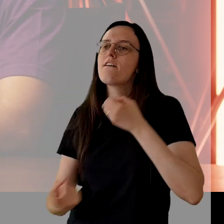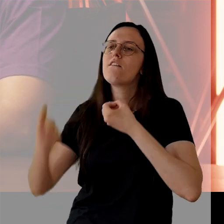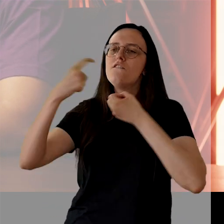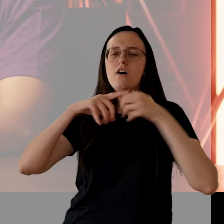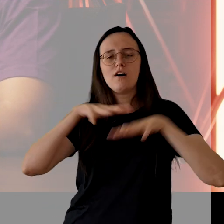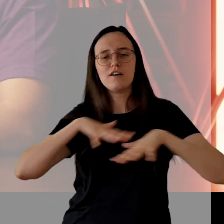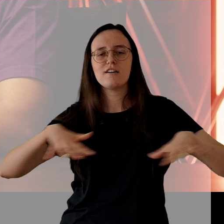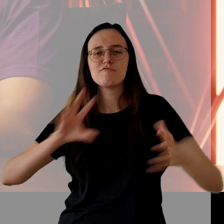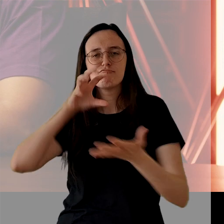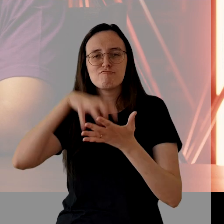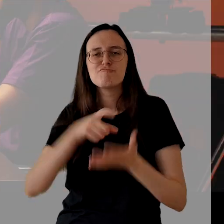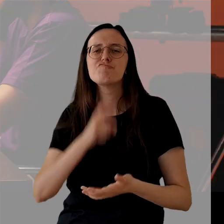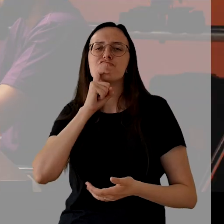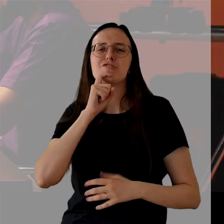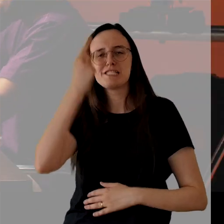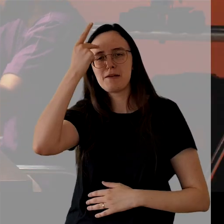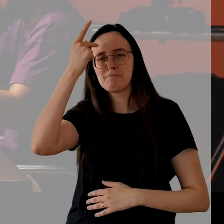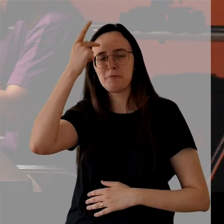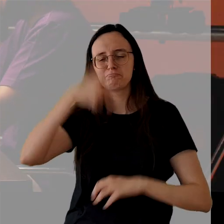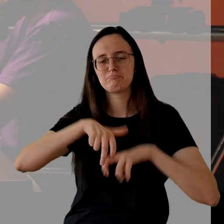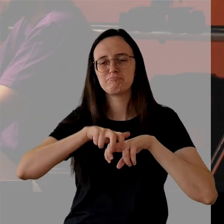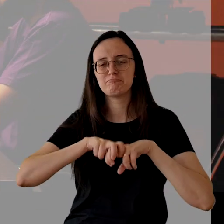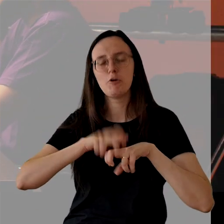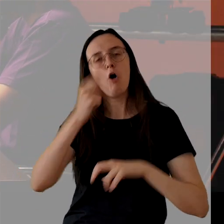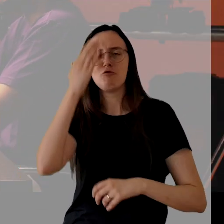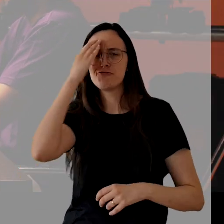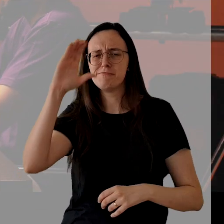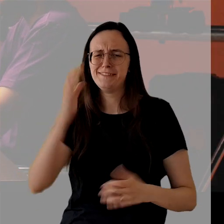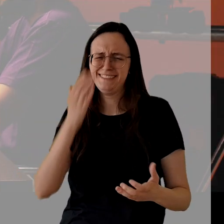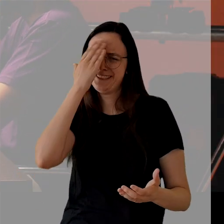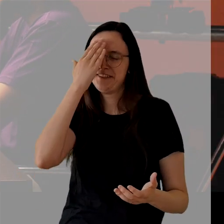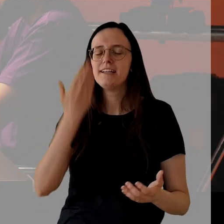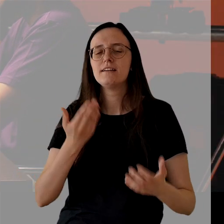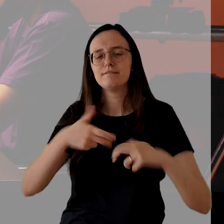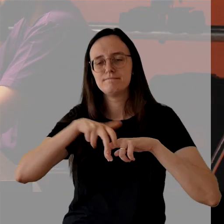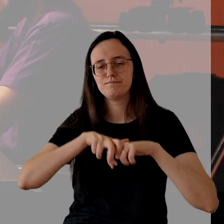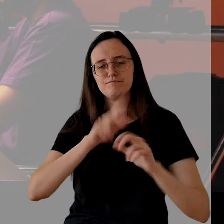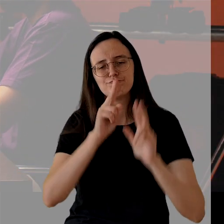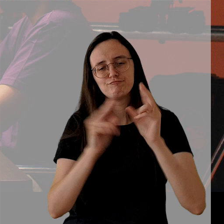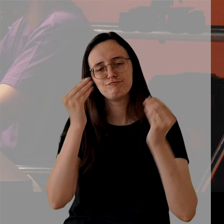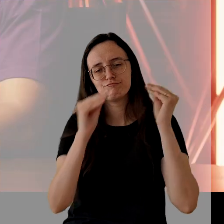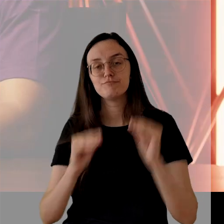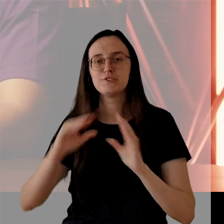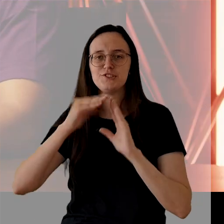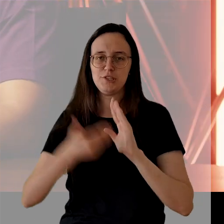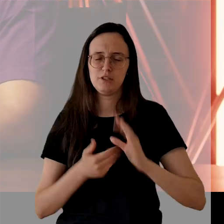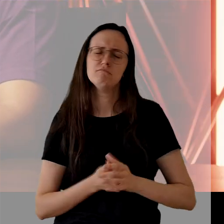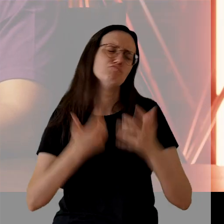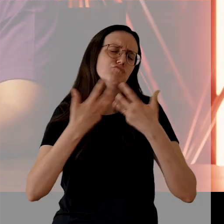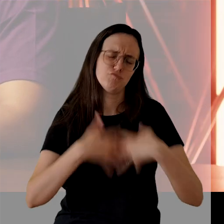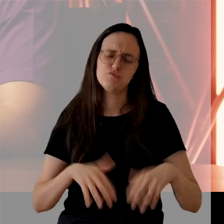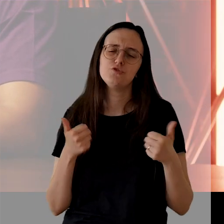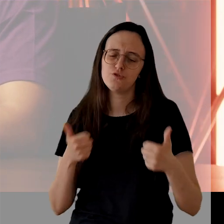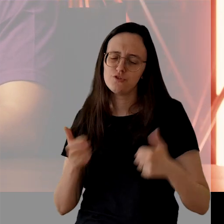gelado em São Paulo, ou em Curitiba, sabe? Para dar seu texto. E funciona.